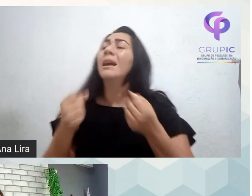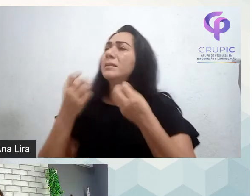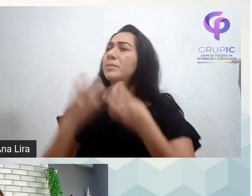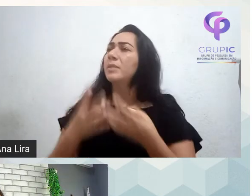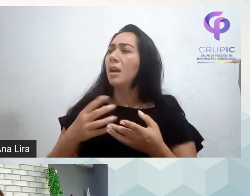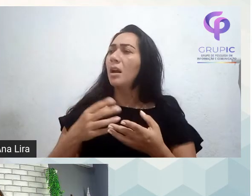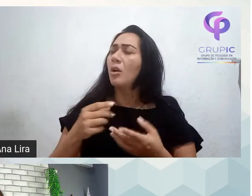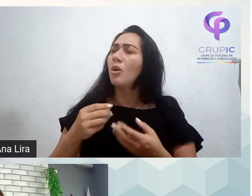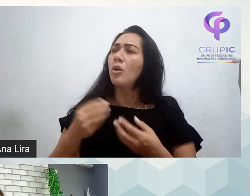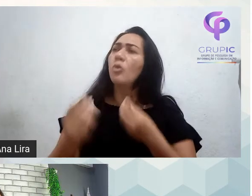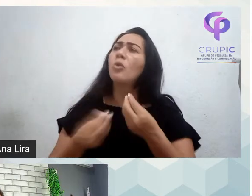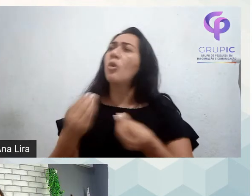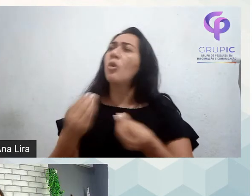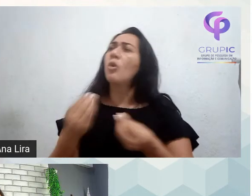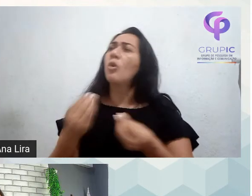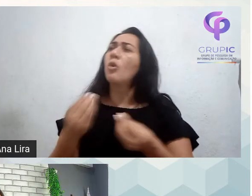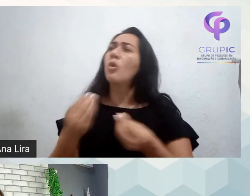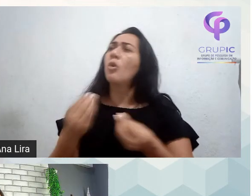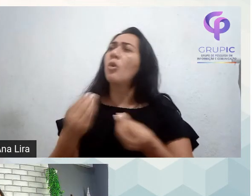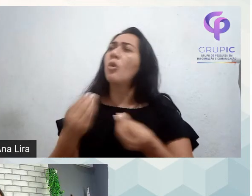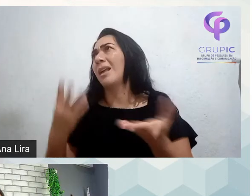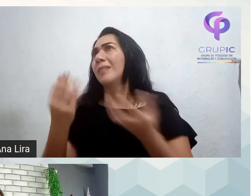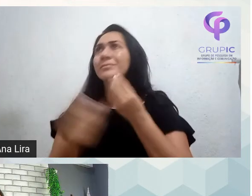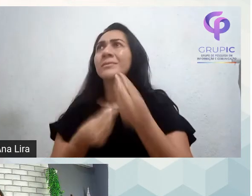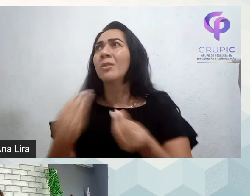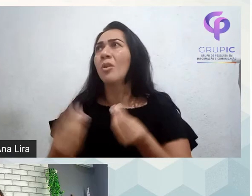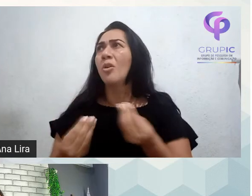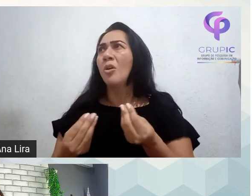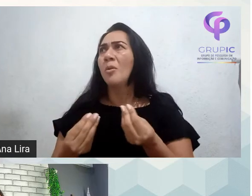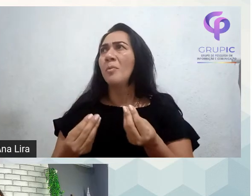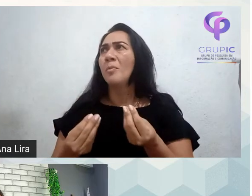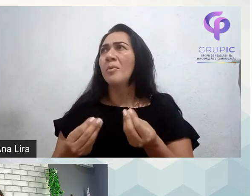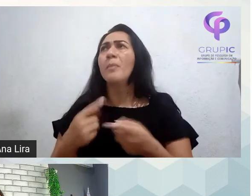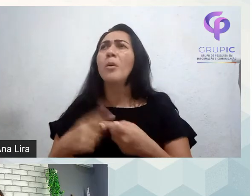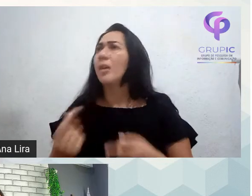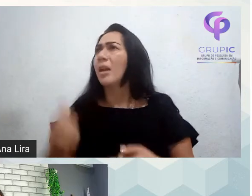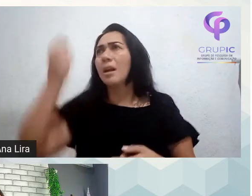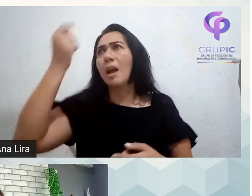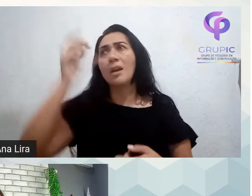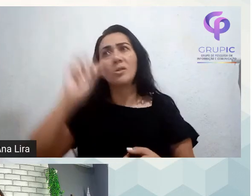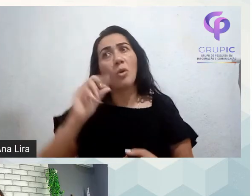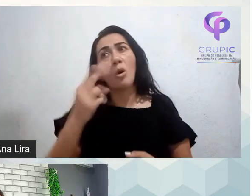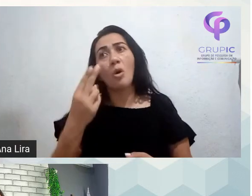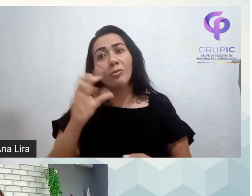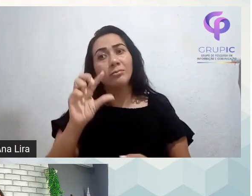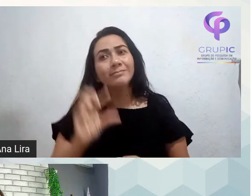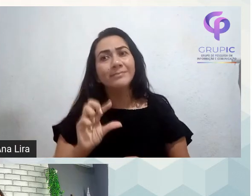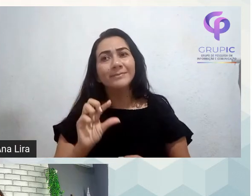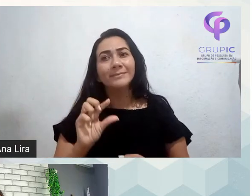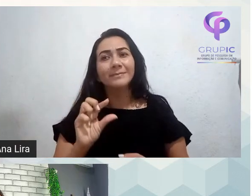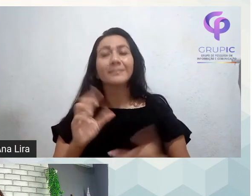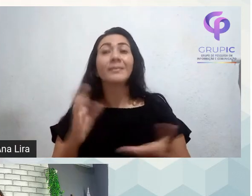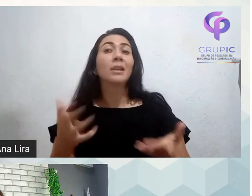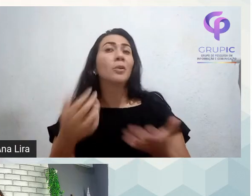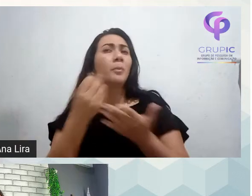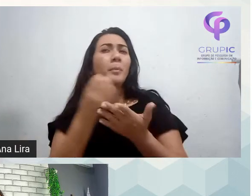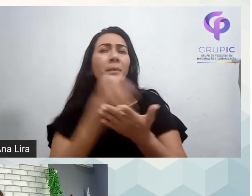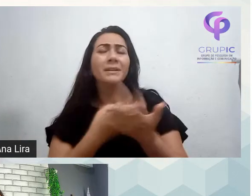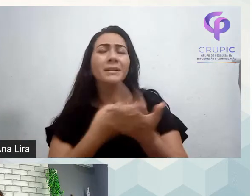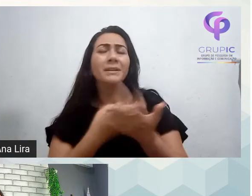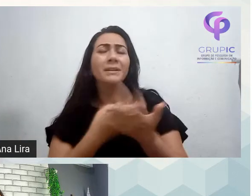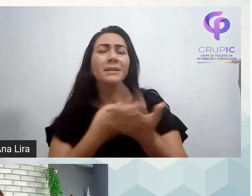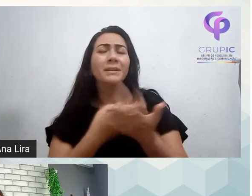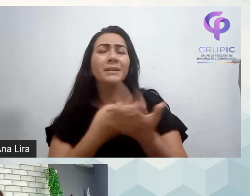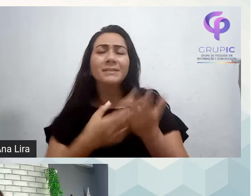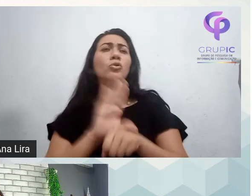porquê que o meu orçamento saiu tão caro ou não também. Vai depender muito. Depende muito da atividade, depende muito da